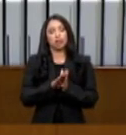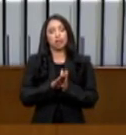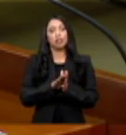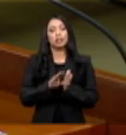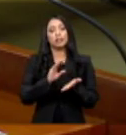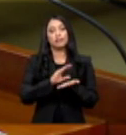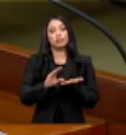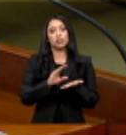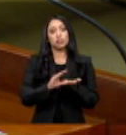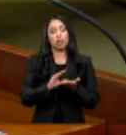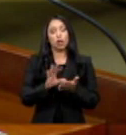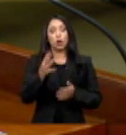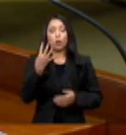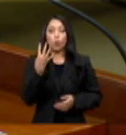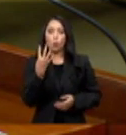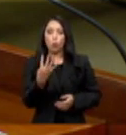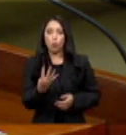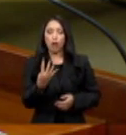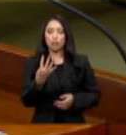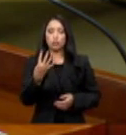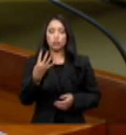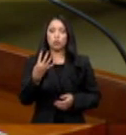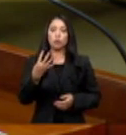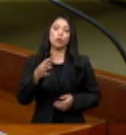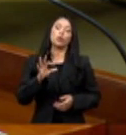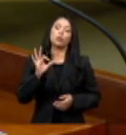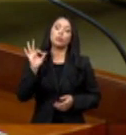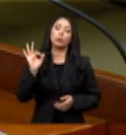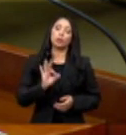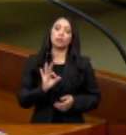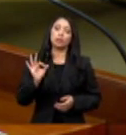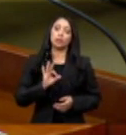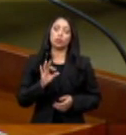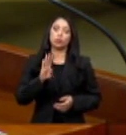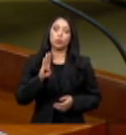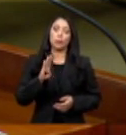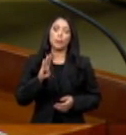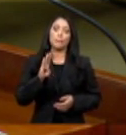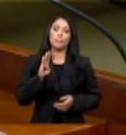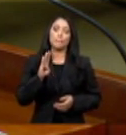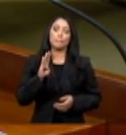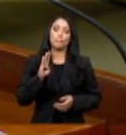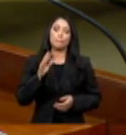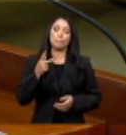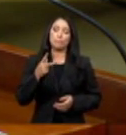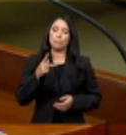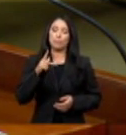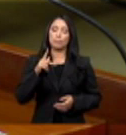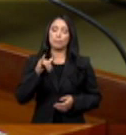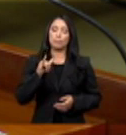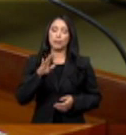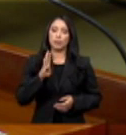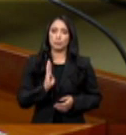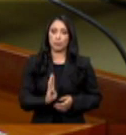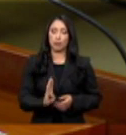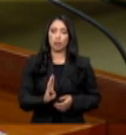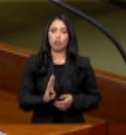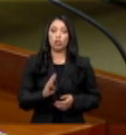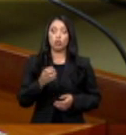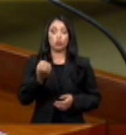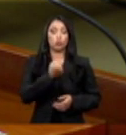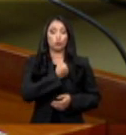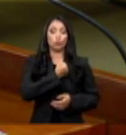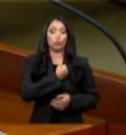de 4%, pouco mais de 4% do nosso PIB em infraestrutura. Nos últimos 15 anos, este número foi de